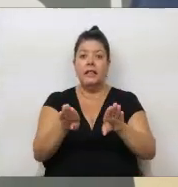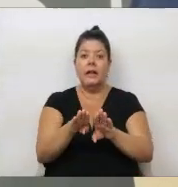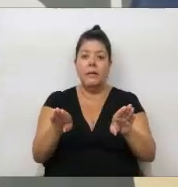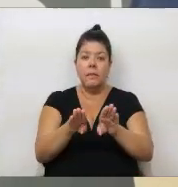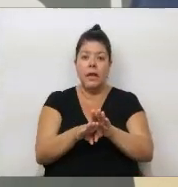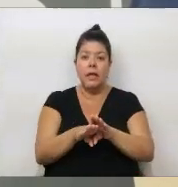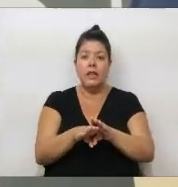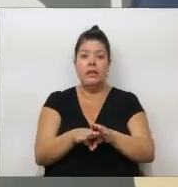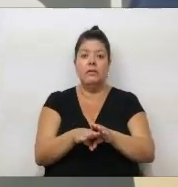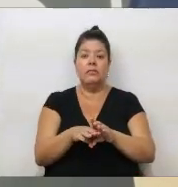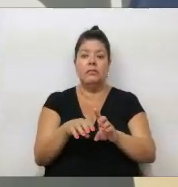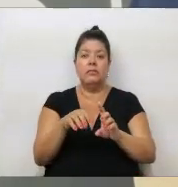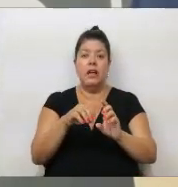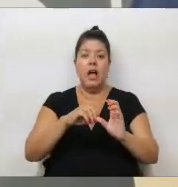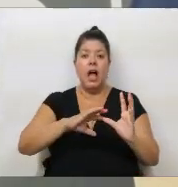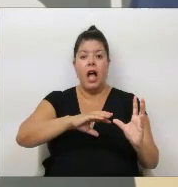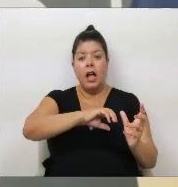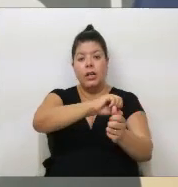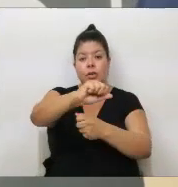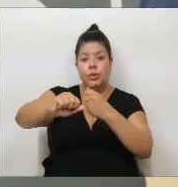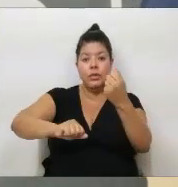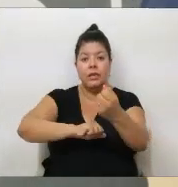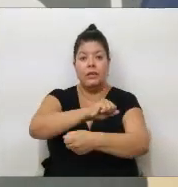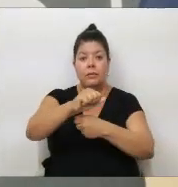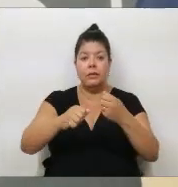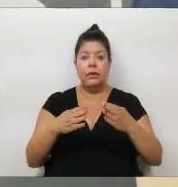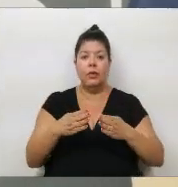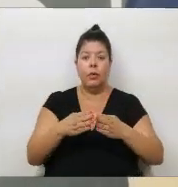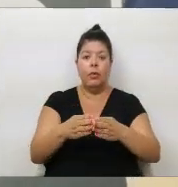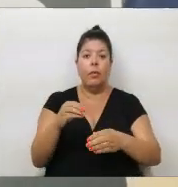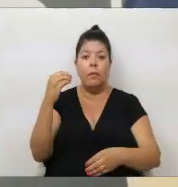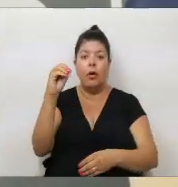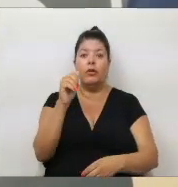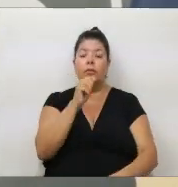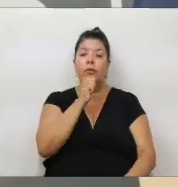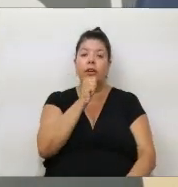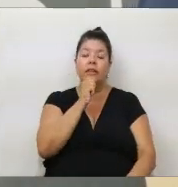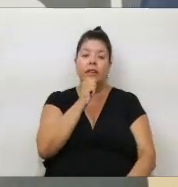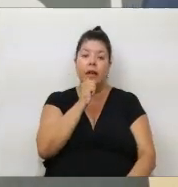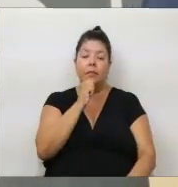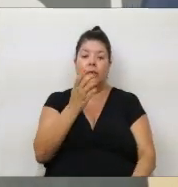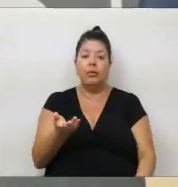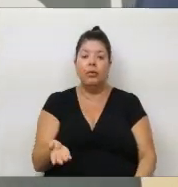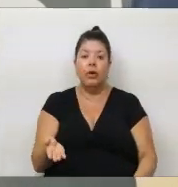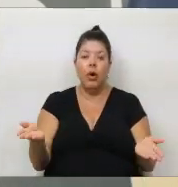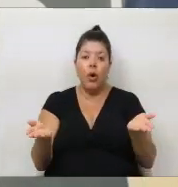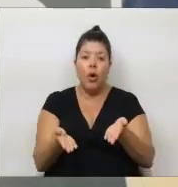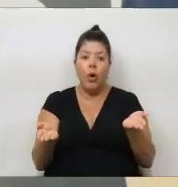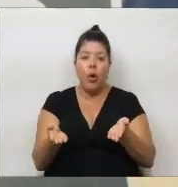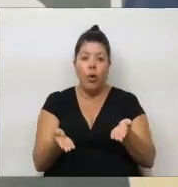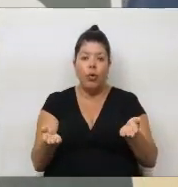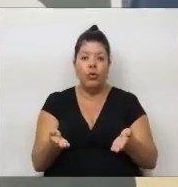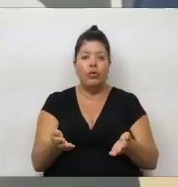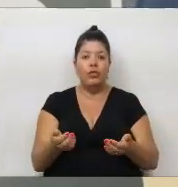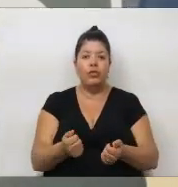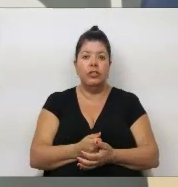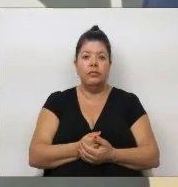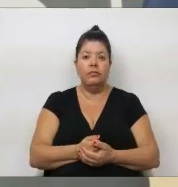já falei, a questão da sustentabilidade. O Porto, por exemplo, eu acho que hoje o Porto, que é hoje um